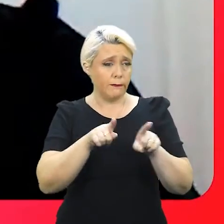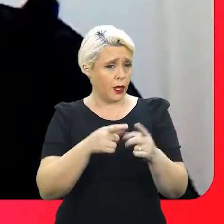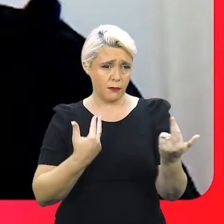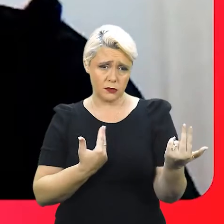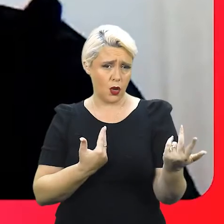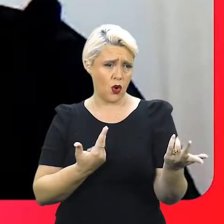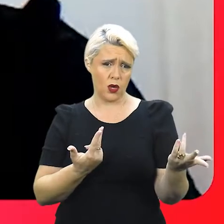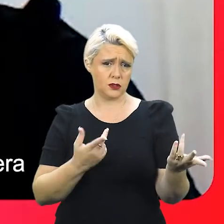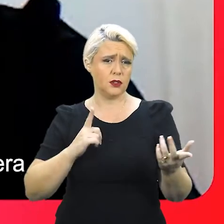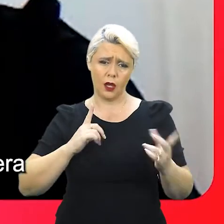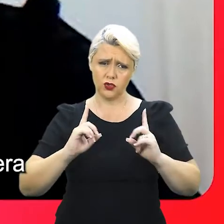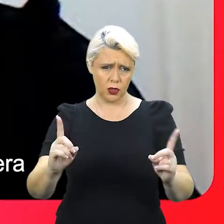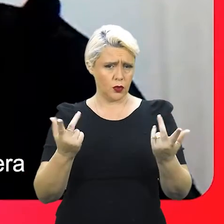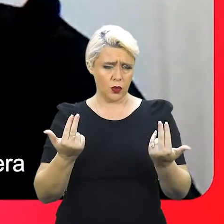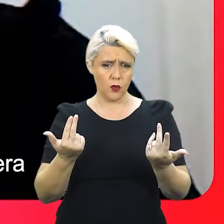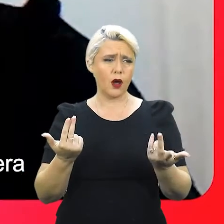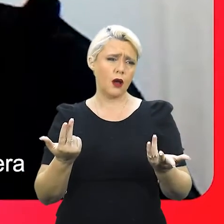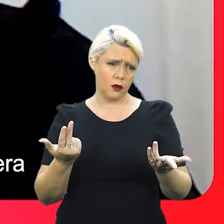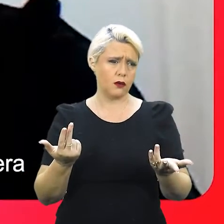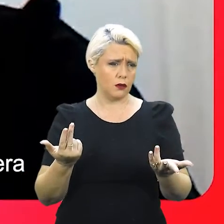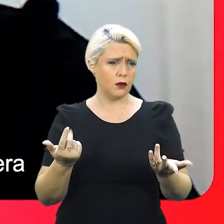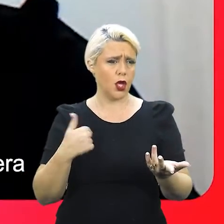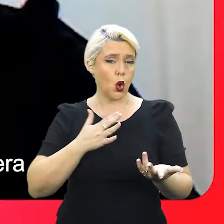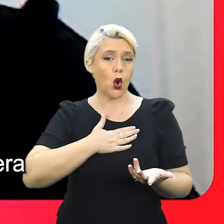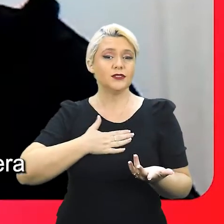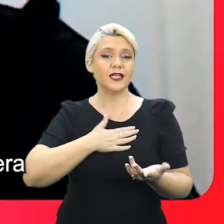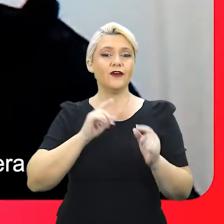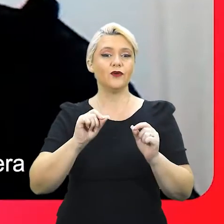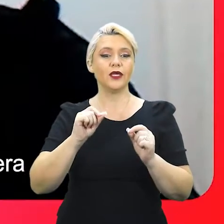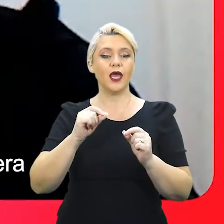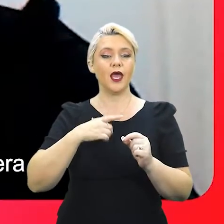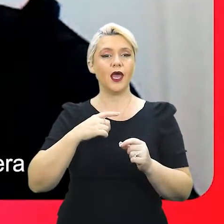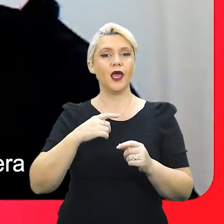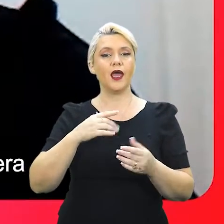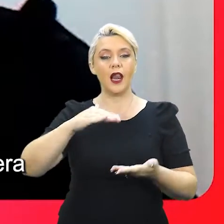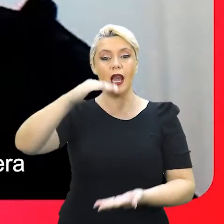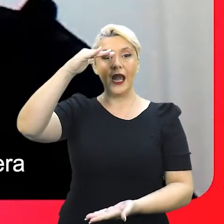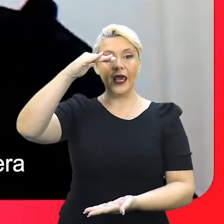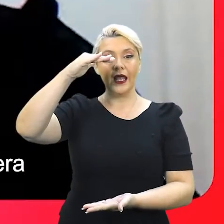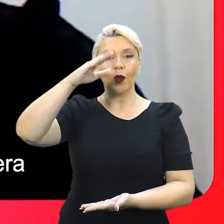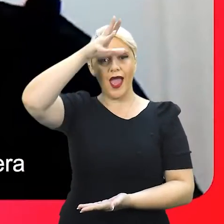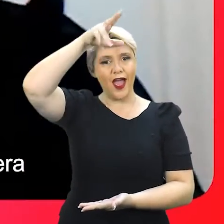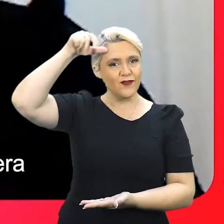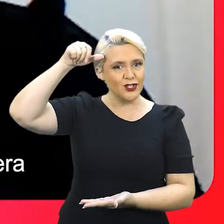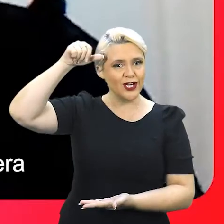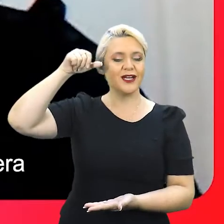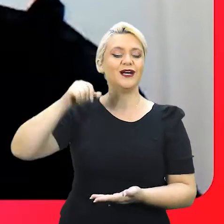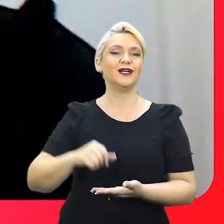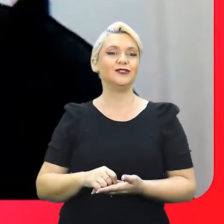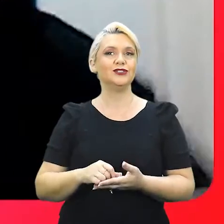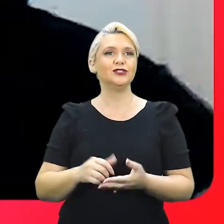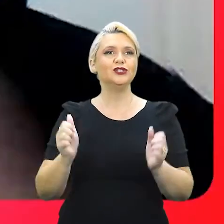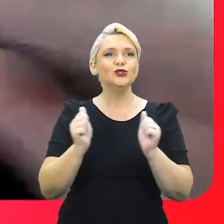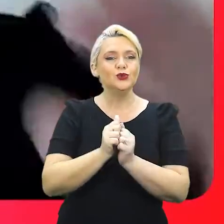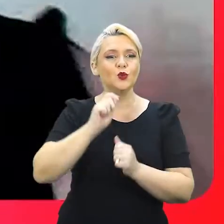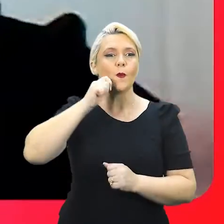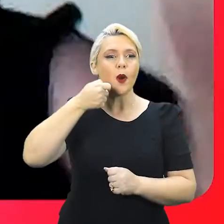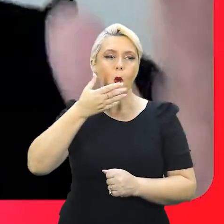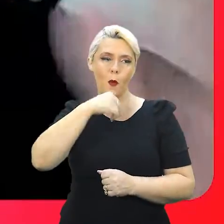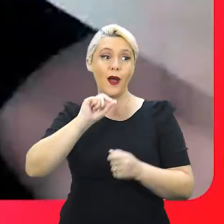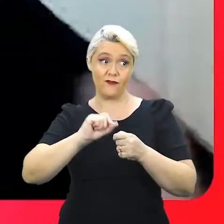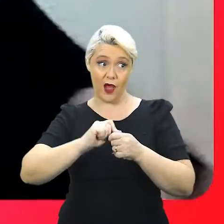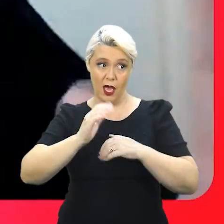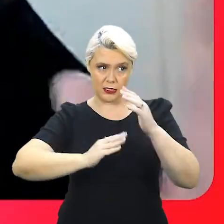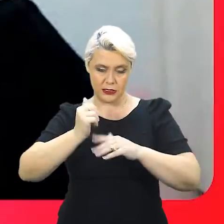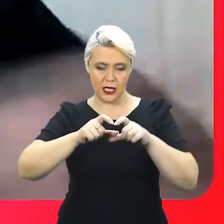tinha esse mesmo direito. A coisa que eu mais gostava na minha vida era 1 litro de refrigerante. Olha. Com um pão que o papai fazia, um